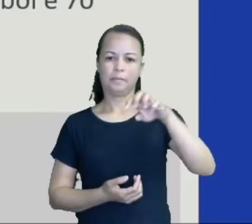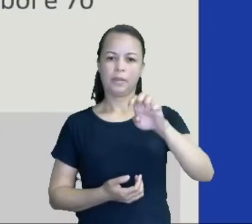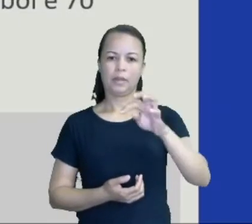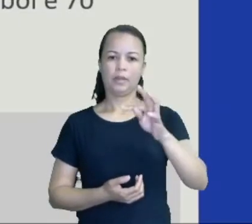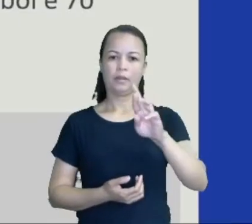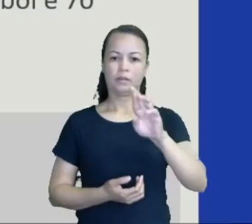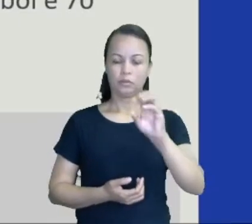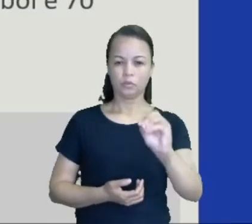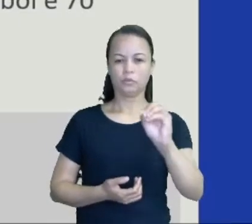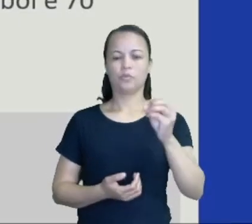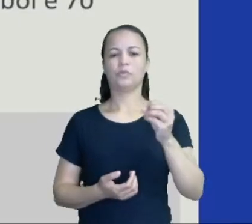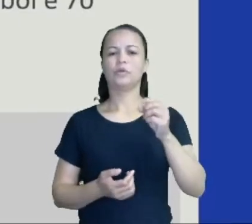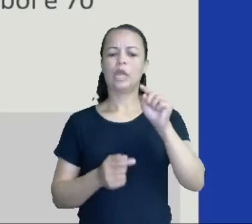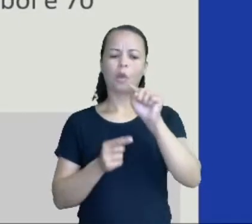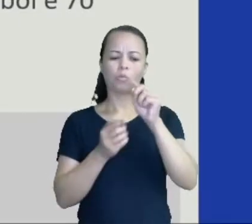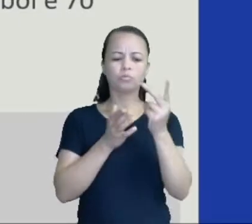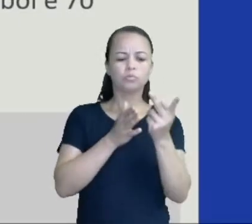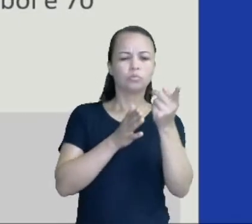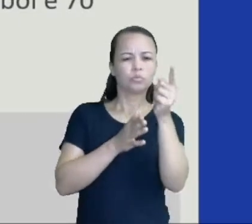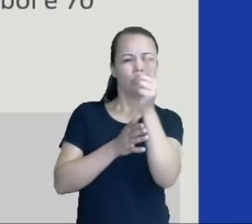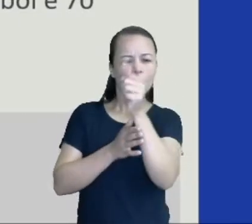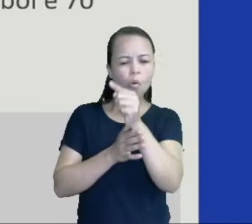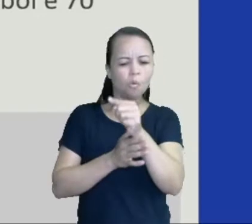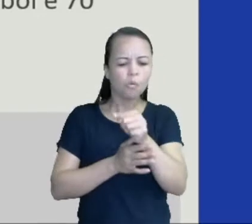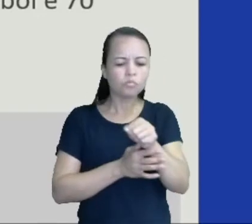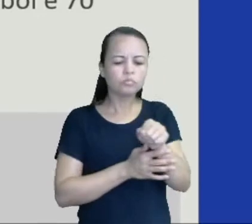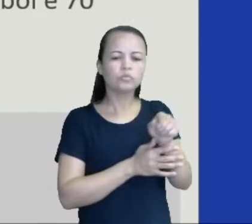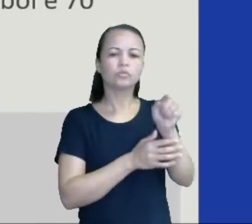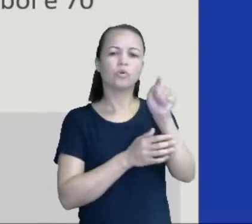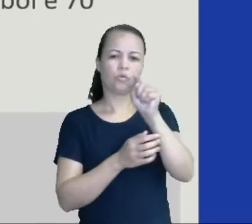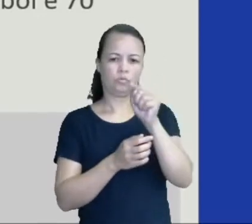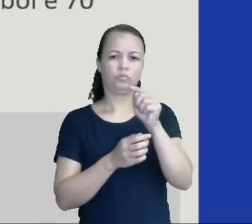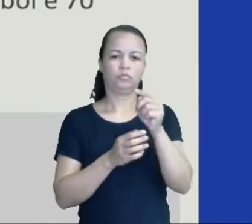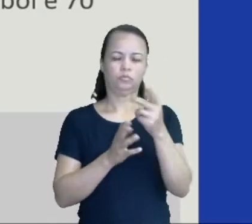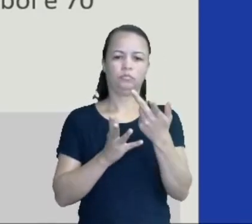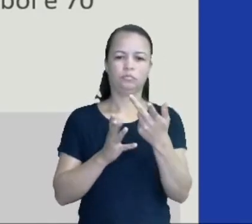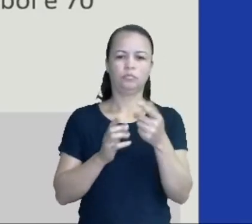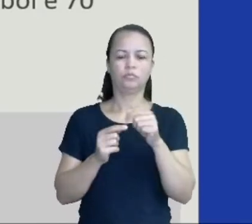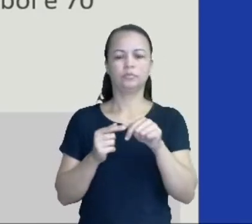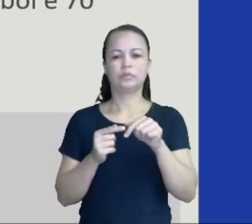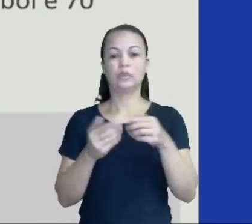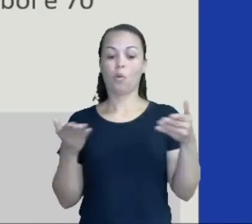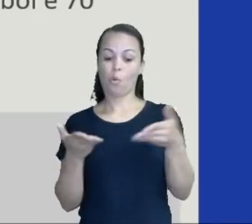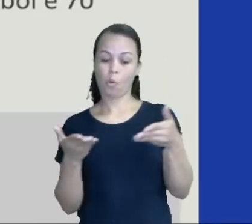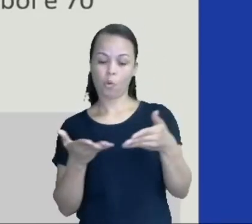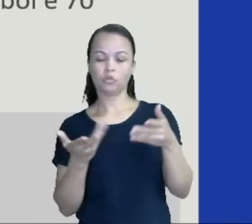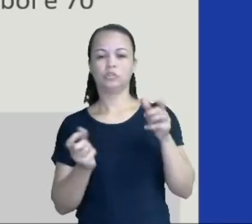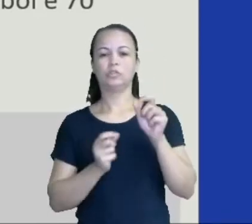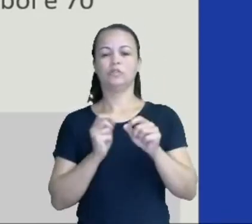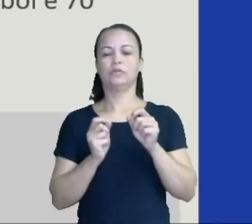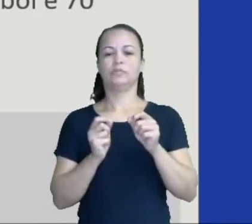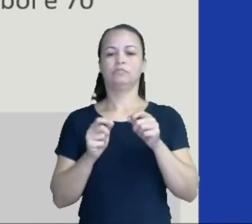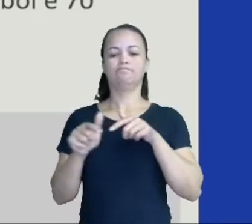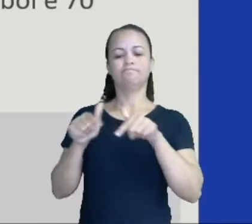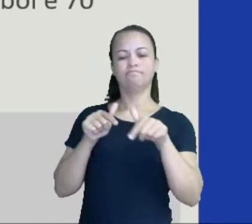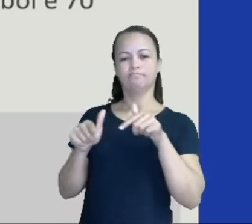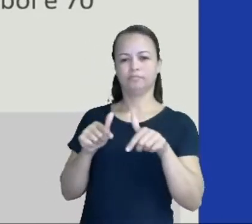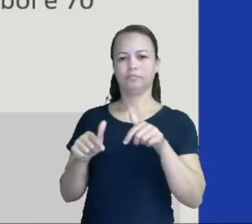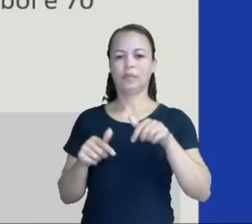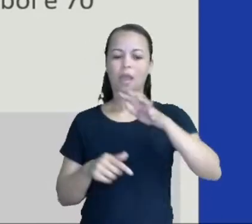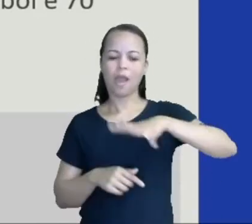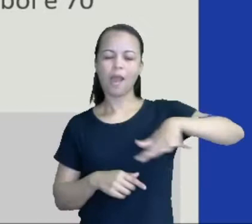contorno da nossa figura. Hoje, nós vamos trabalhar a área, que é a medida de